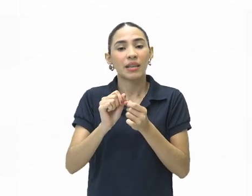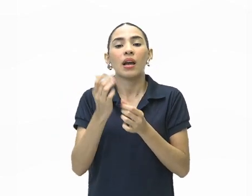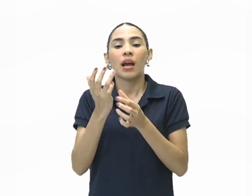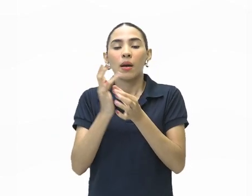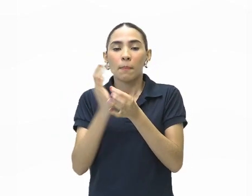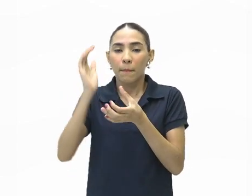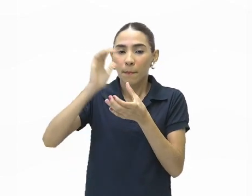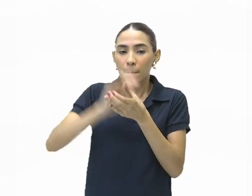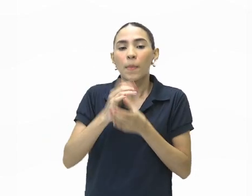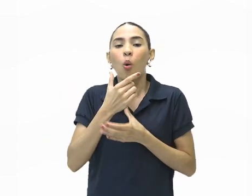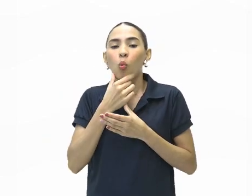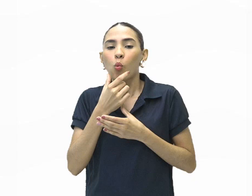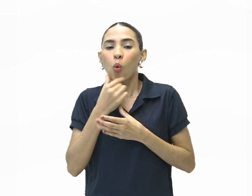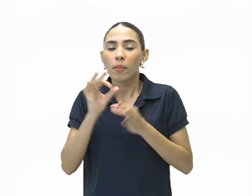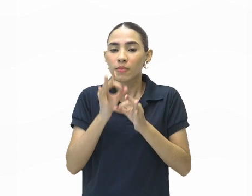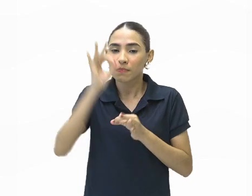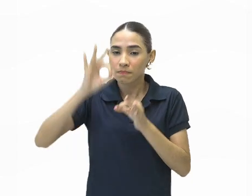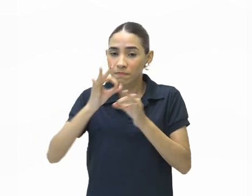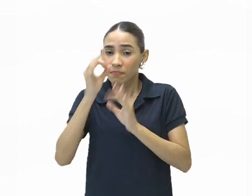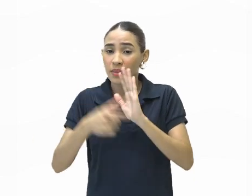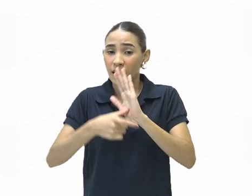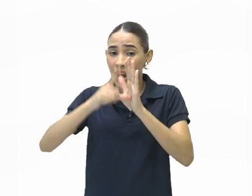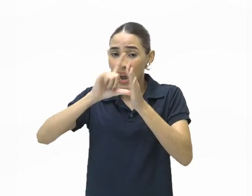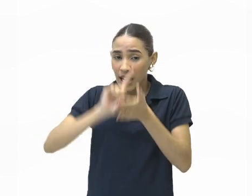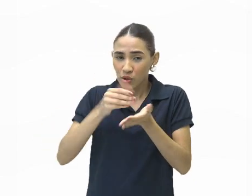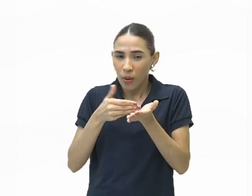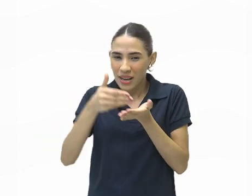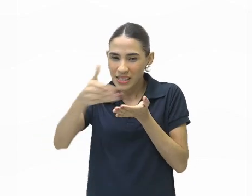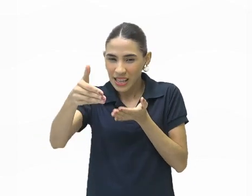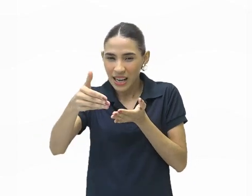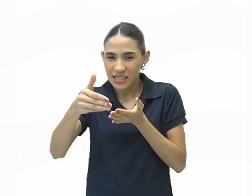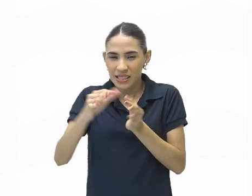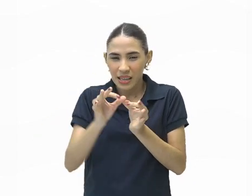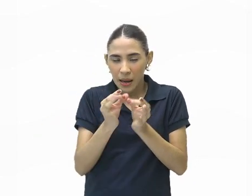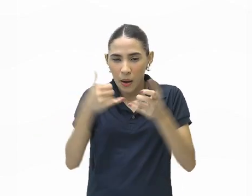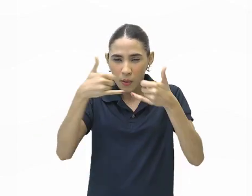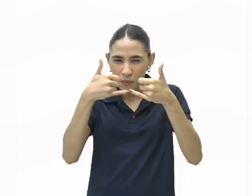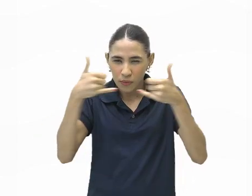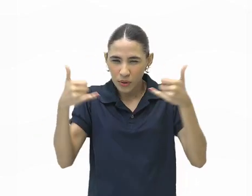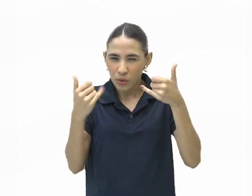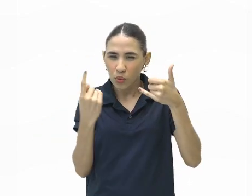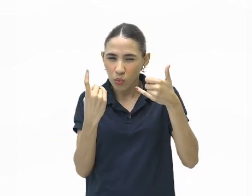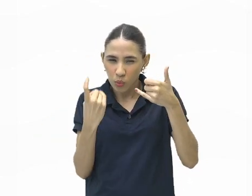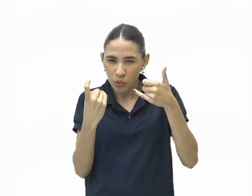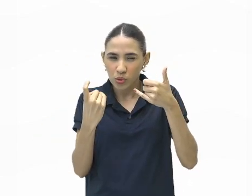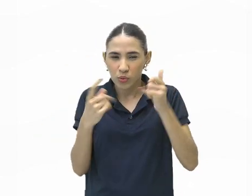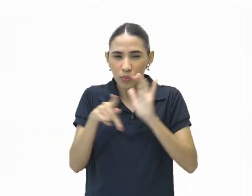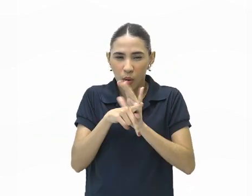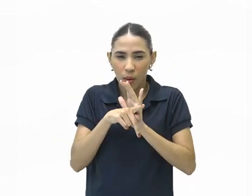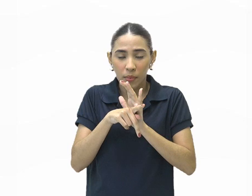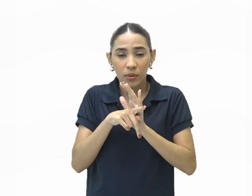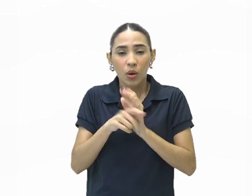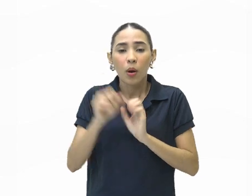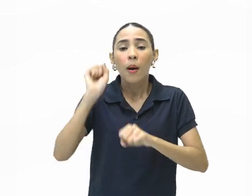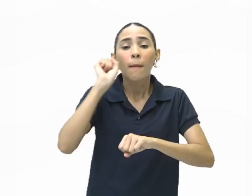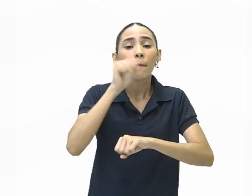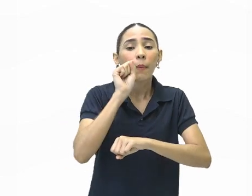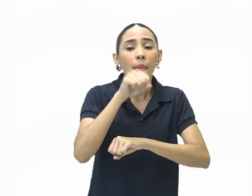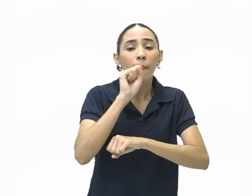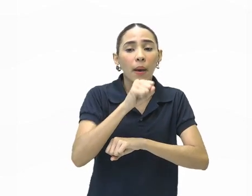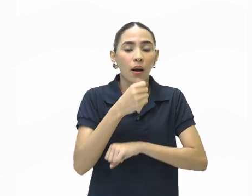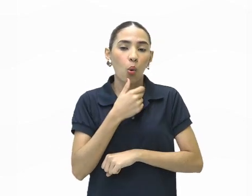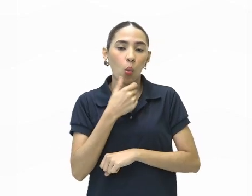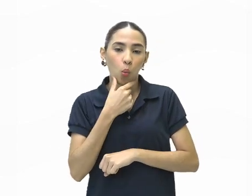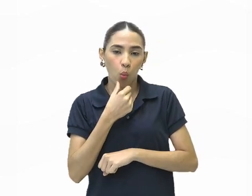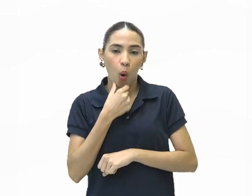companhia. Então, antes que a moça tecesse o último fio dos sapatos do futuro marido, um homem bateu à porta.